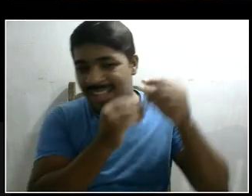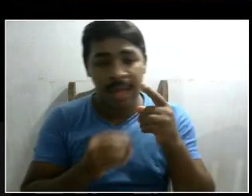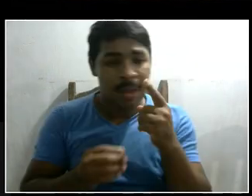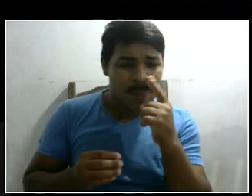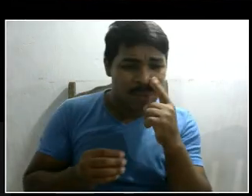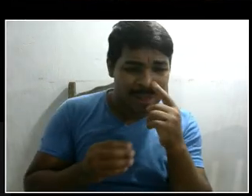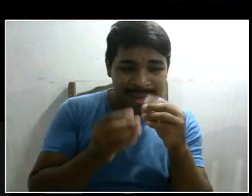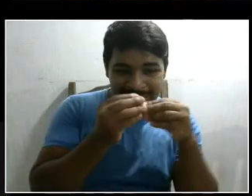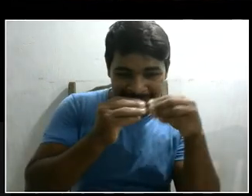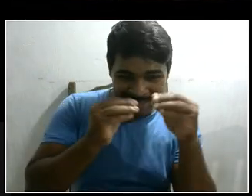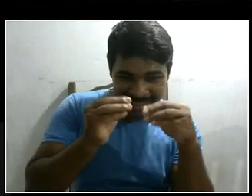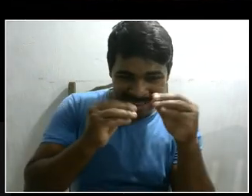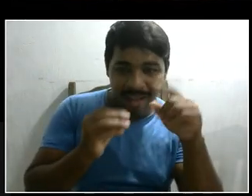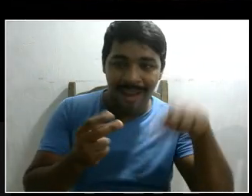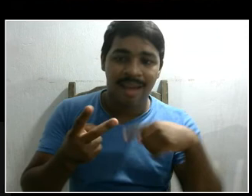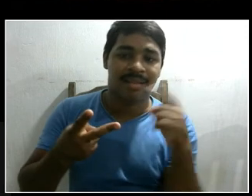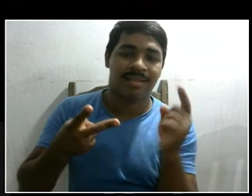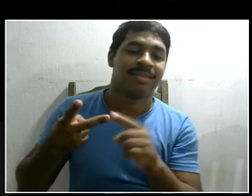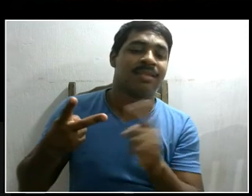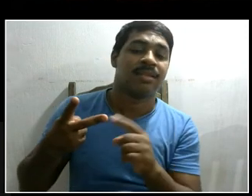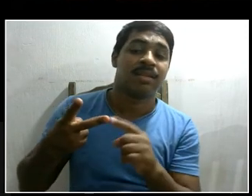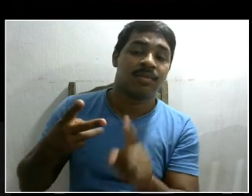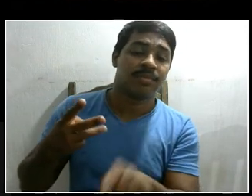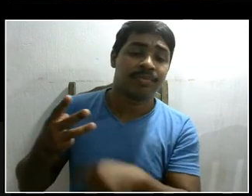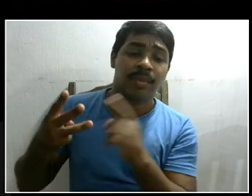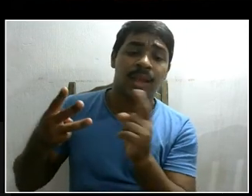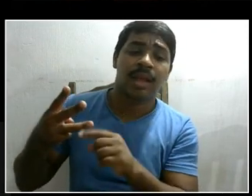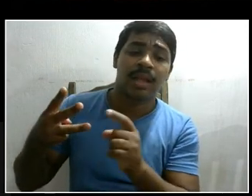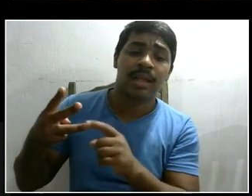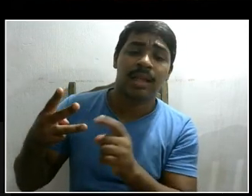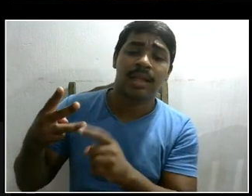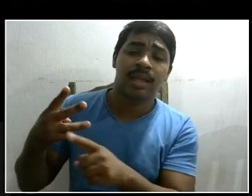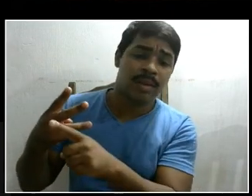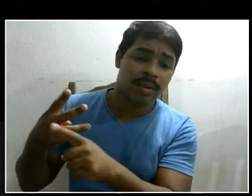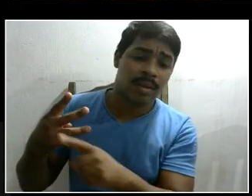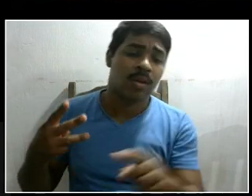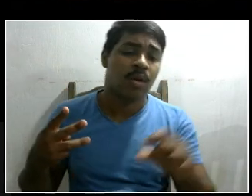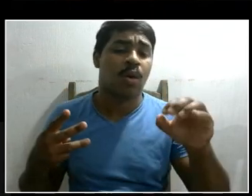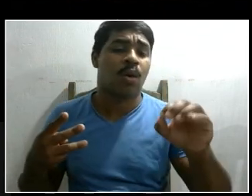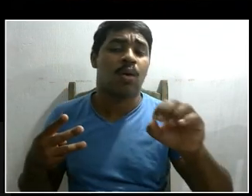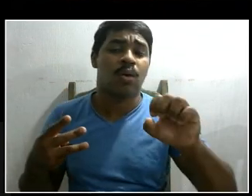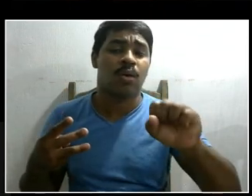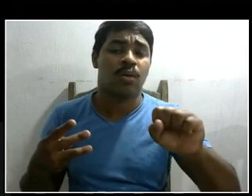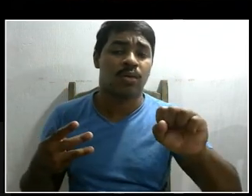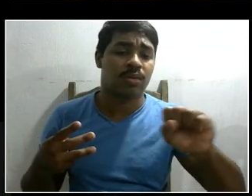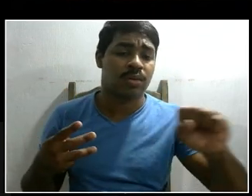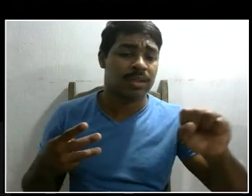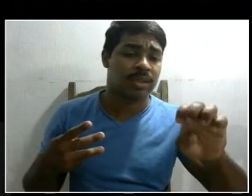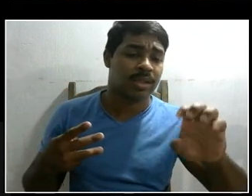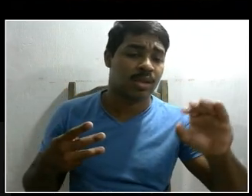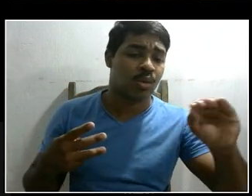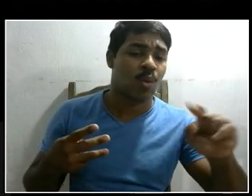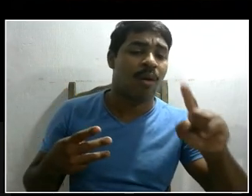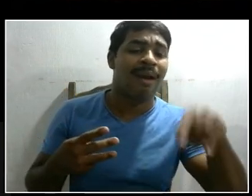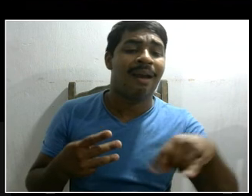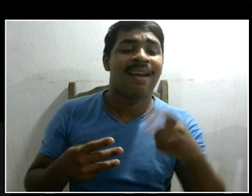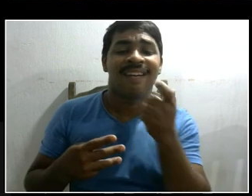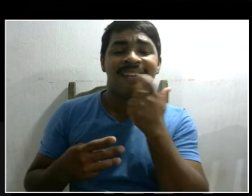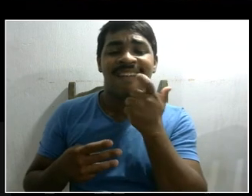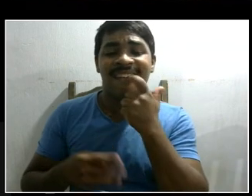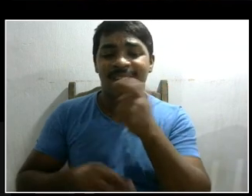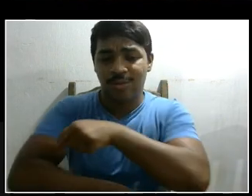cartilagem. Temos também o tecido ósseo, né? Que está presente nos nossos ossos. Ele é um tecido que dá sustentação,